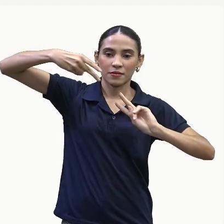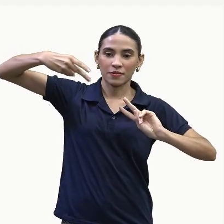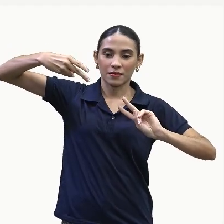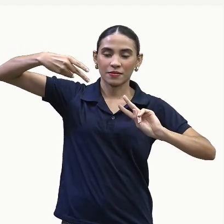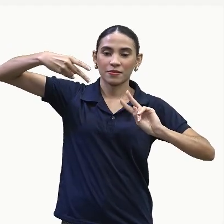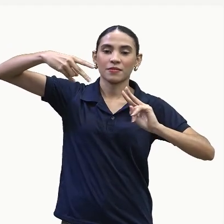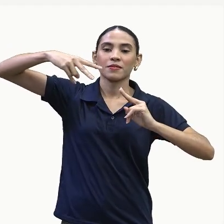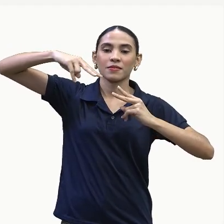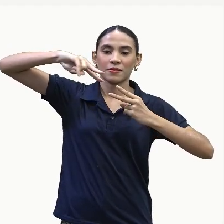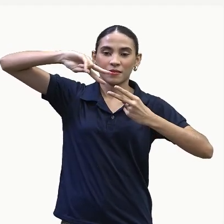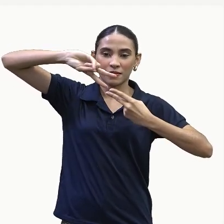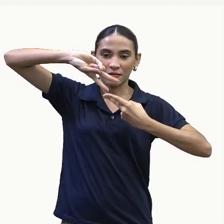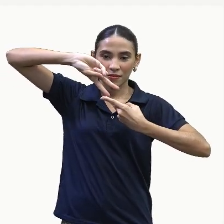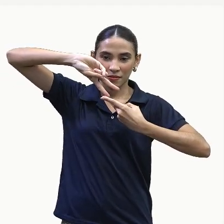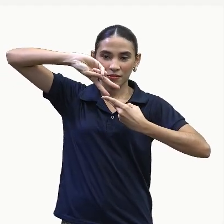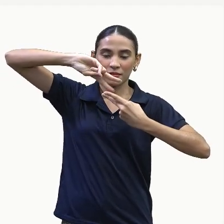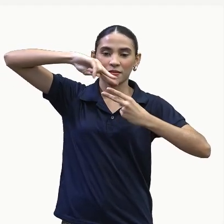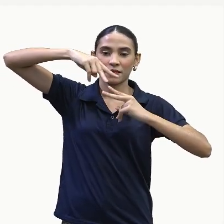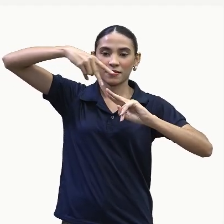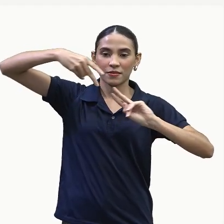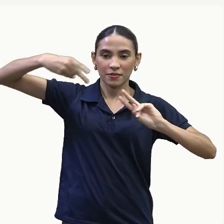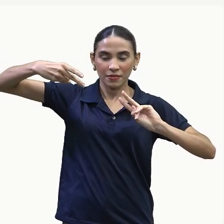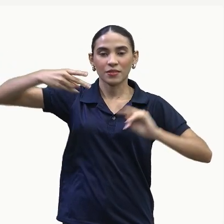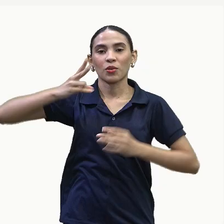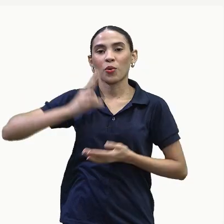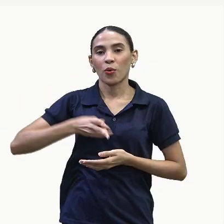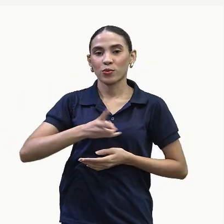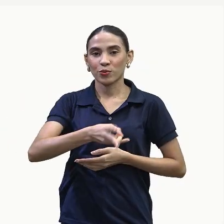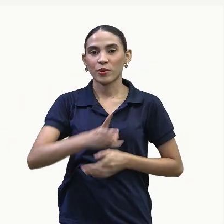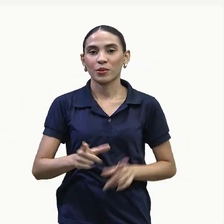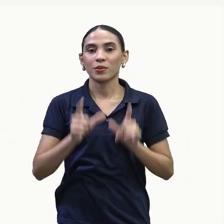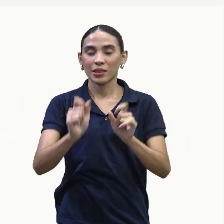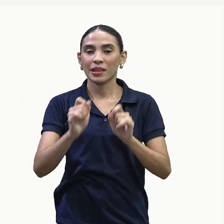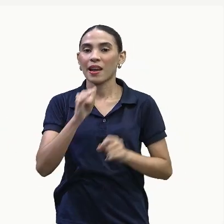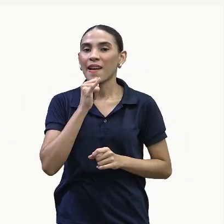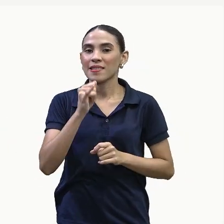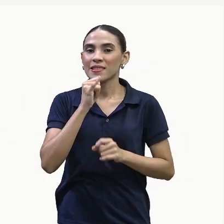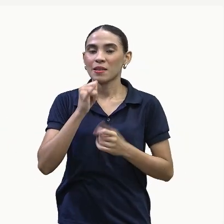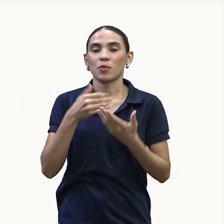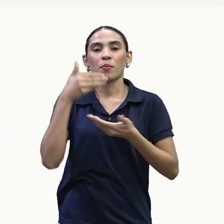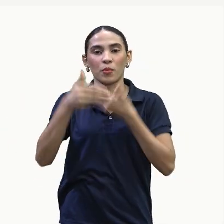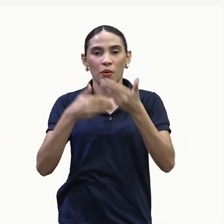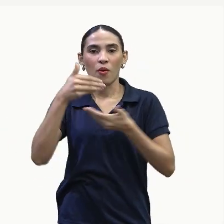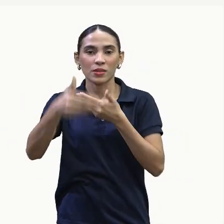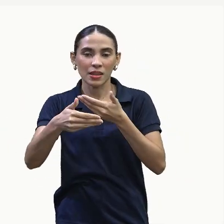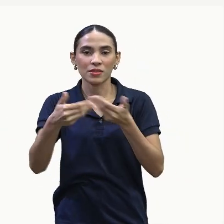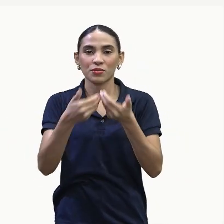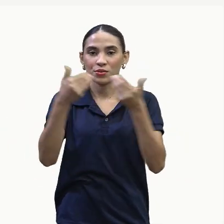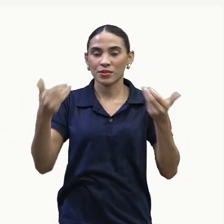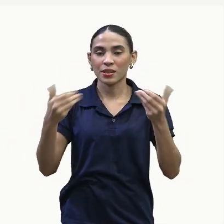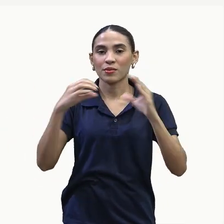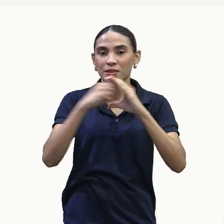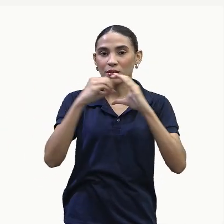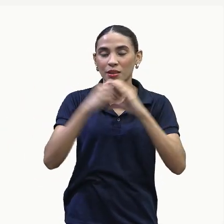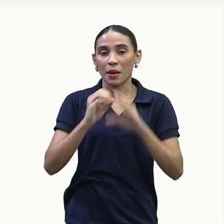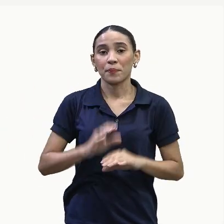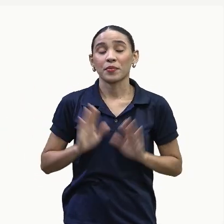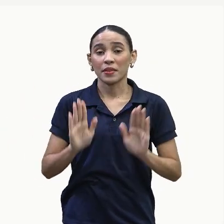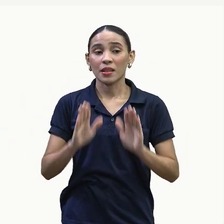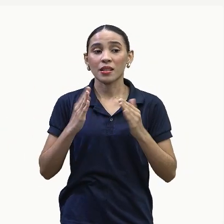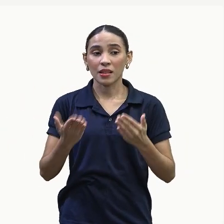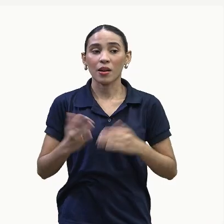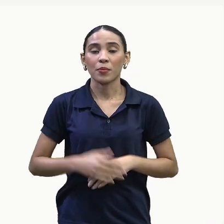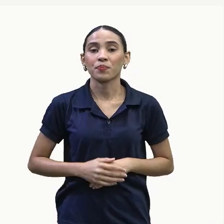poder continuar, digamos assim, entrar em processo de divisão celular. Para